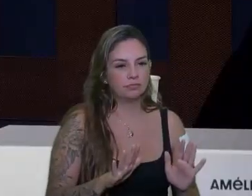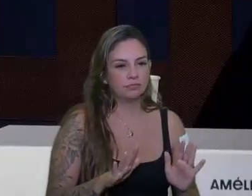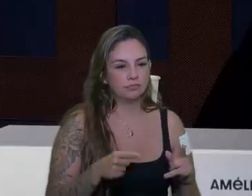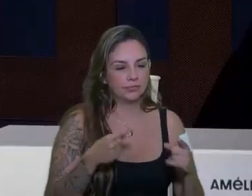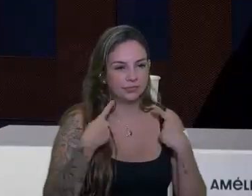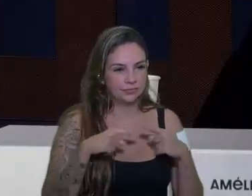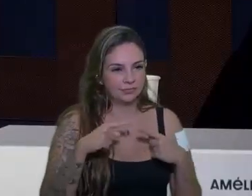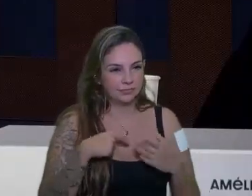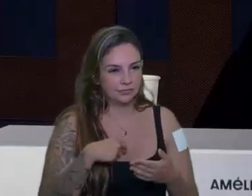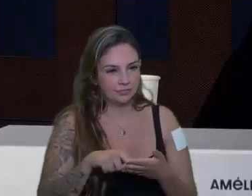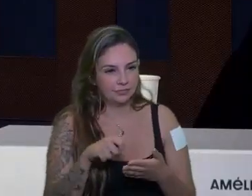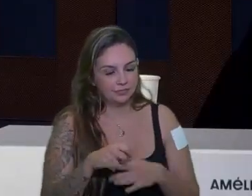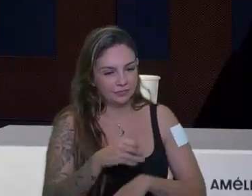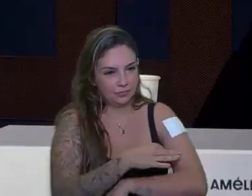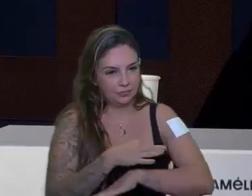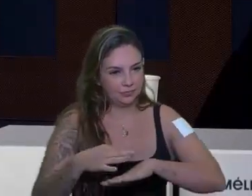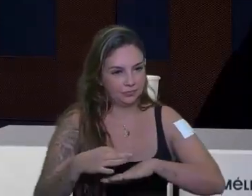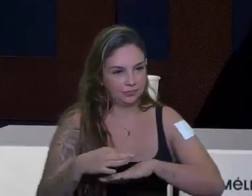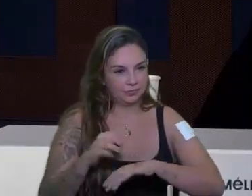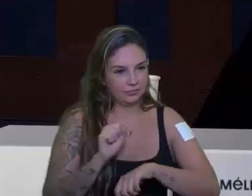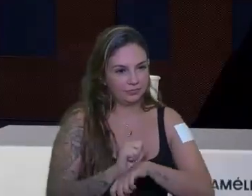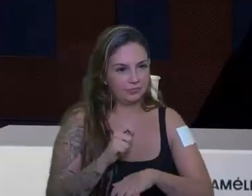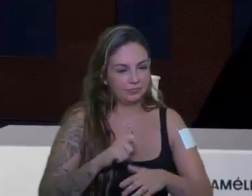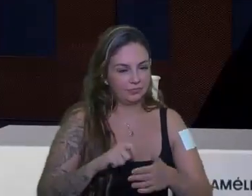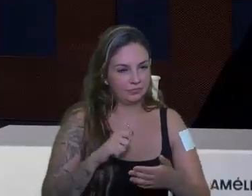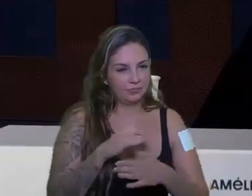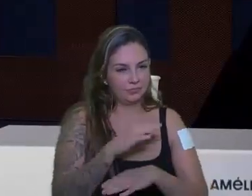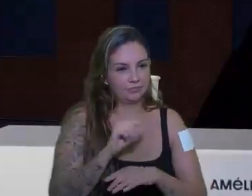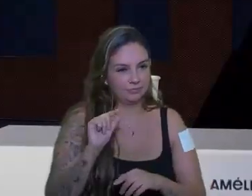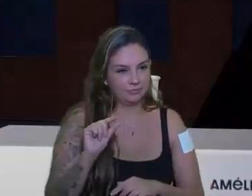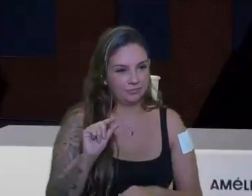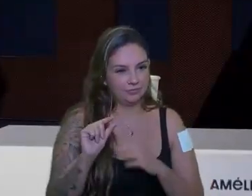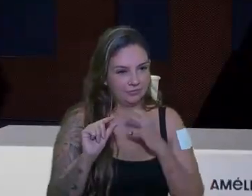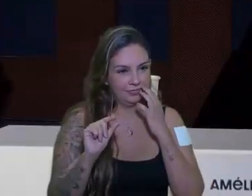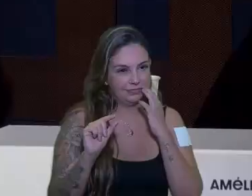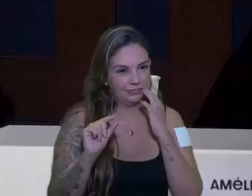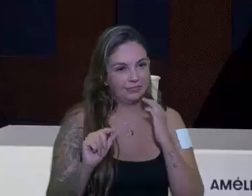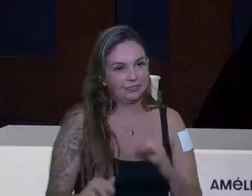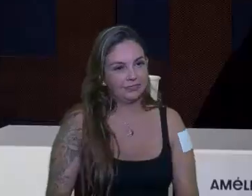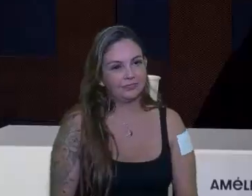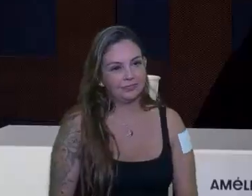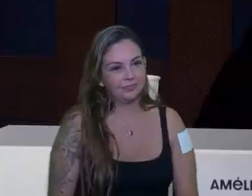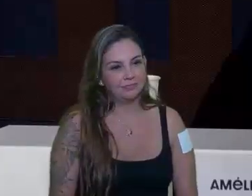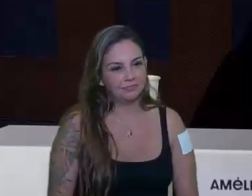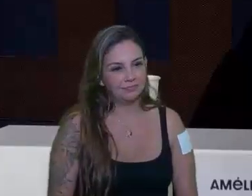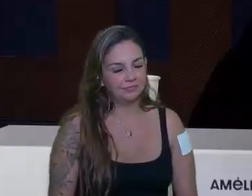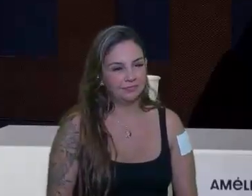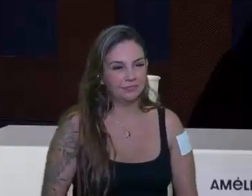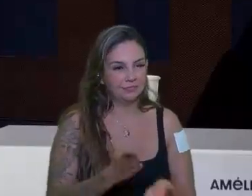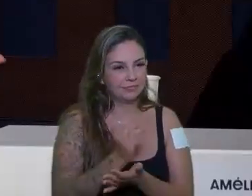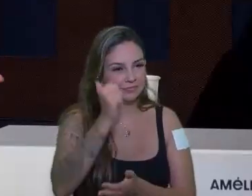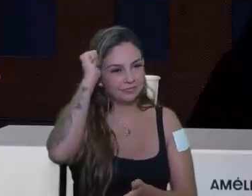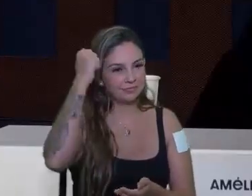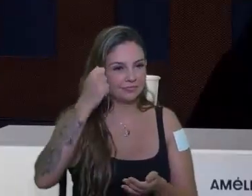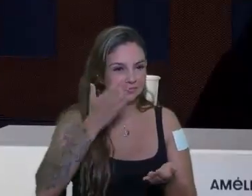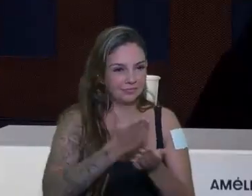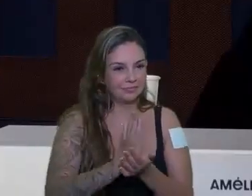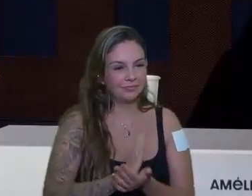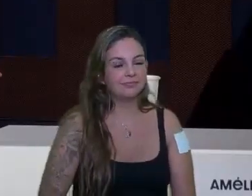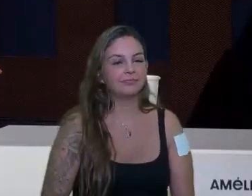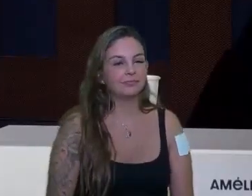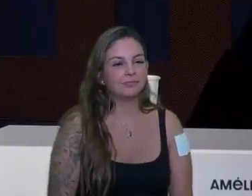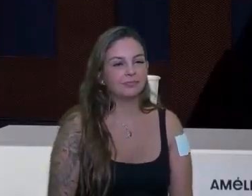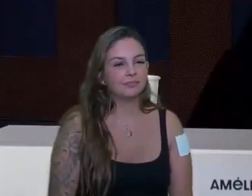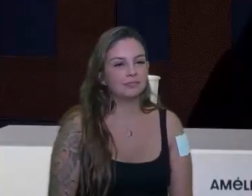crítica é eu escrevo ficção, pois eu vou parar de escrever ficção por um tempinho. Para eu passar no vestibular, porque eu preciso passar no